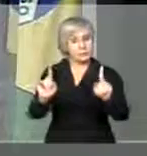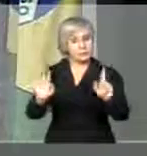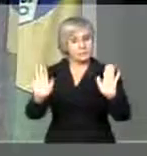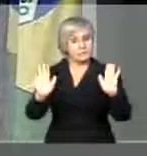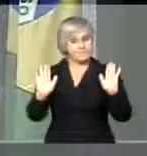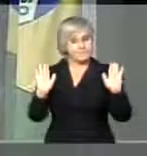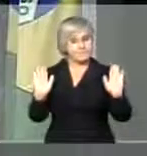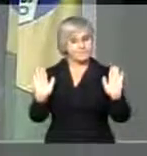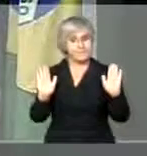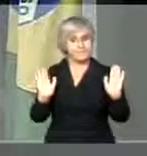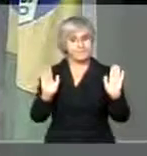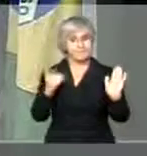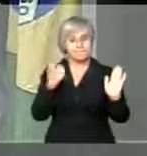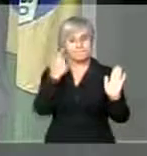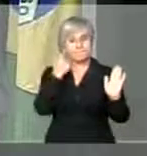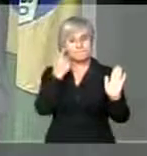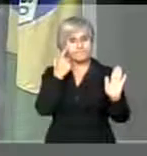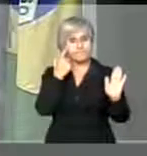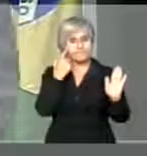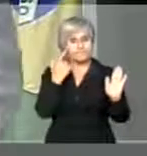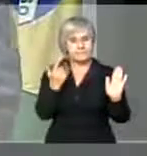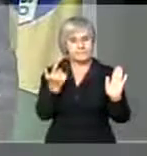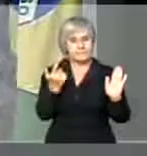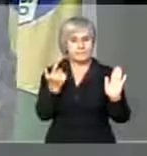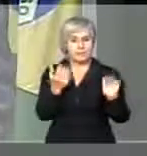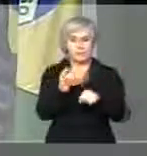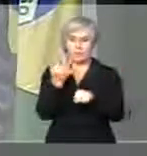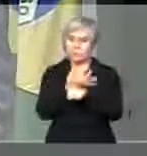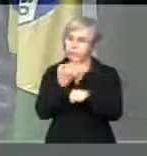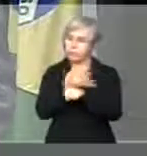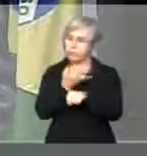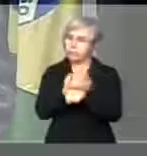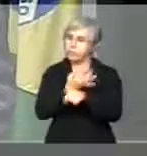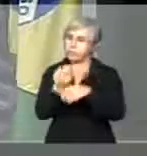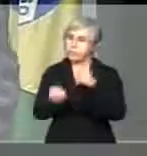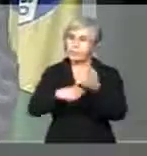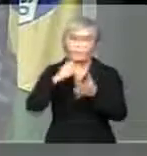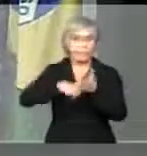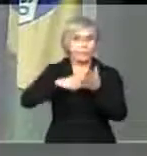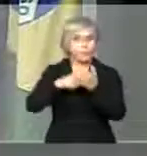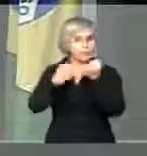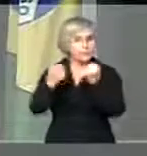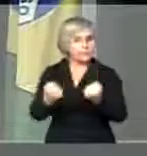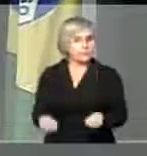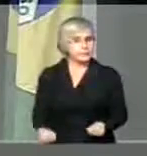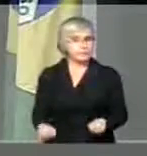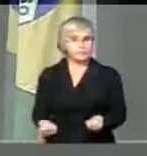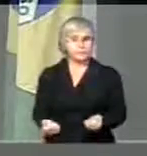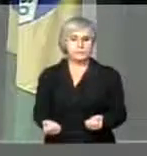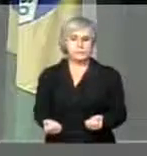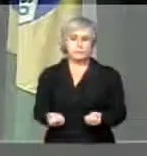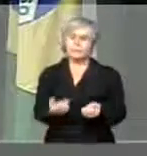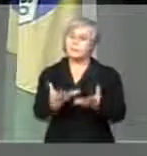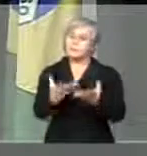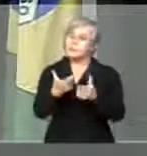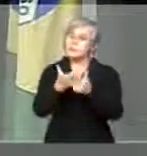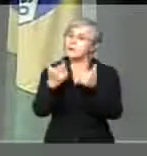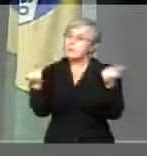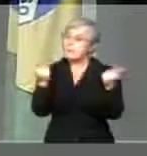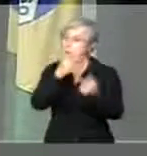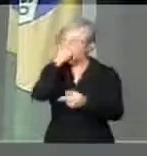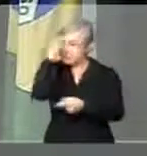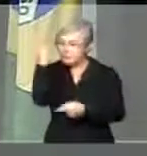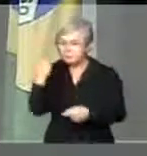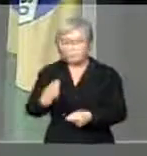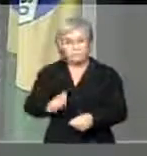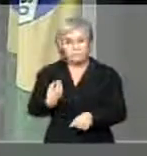presidente, o Brasil não aguenta mais tanto imposto. As pessoas estão vivendo numa